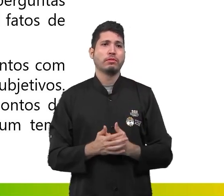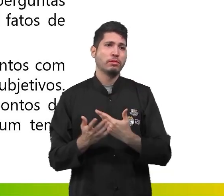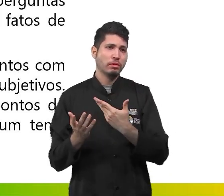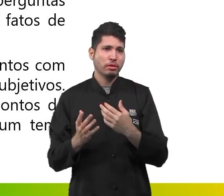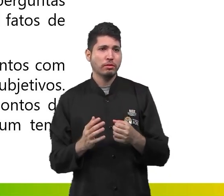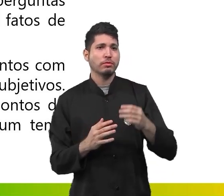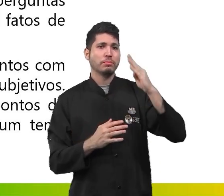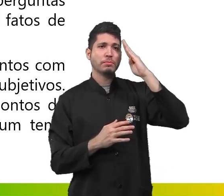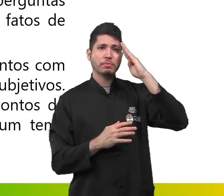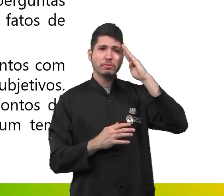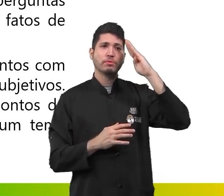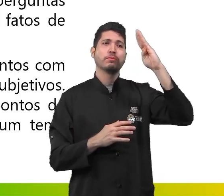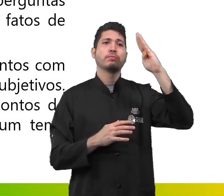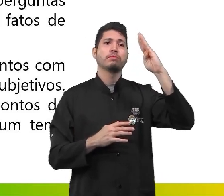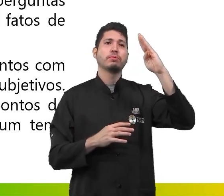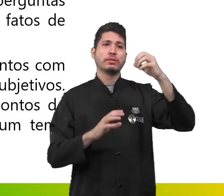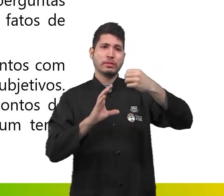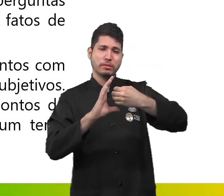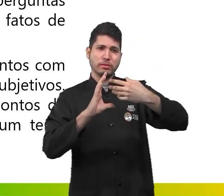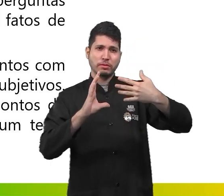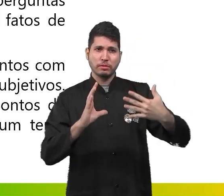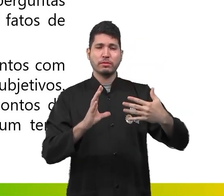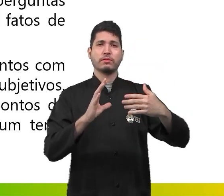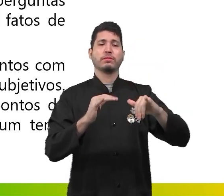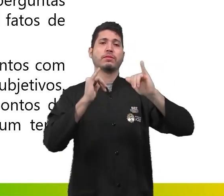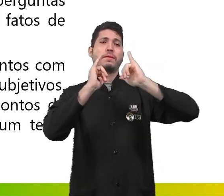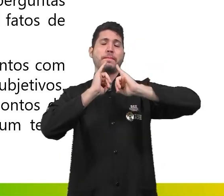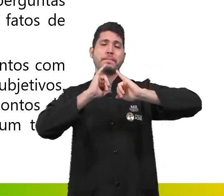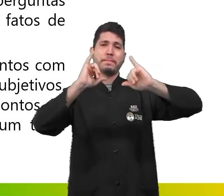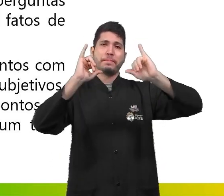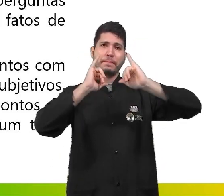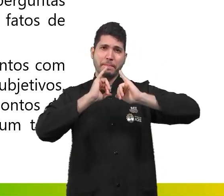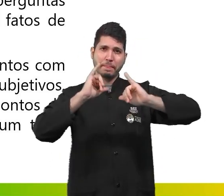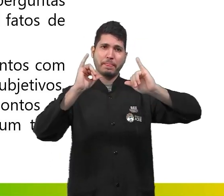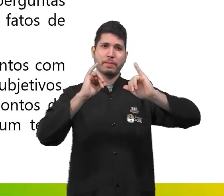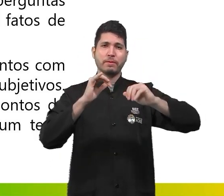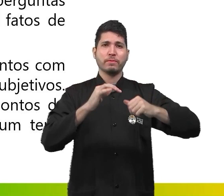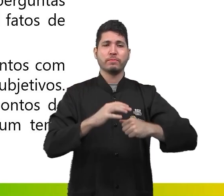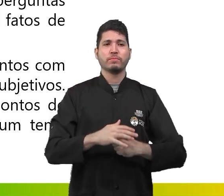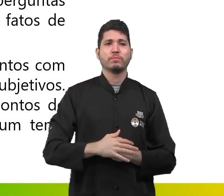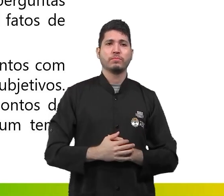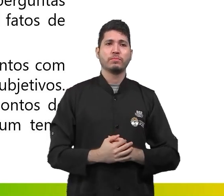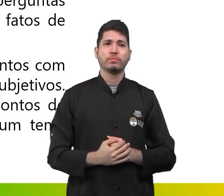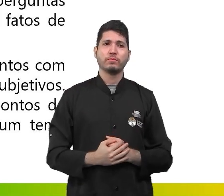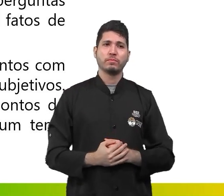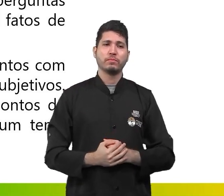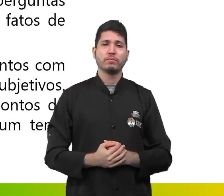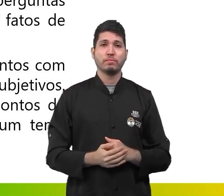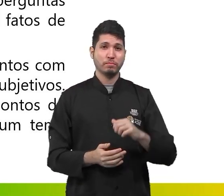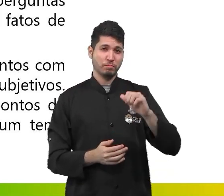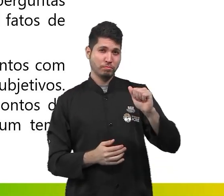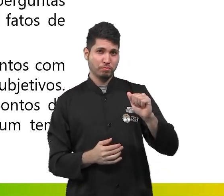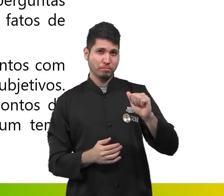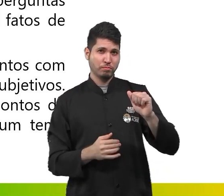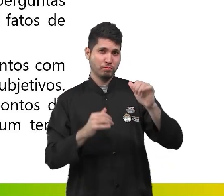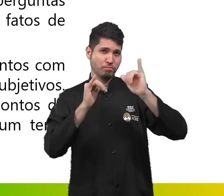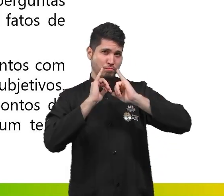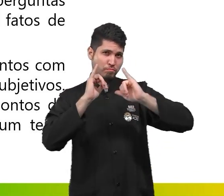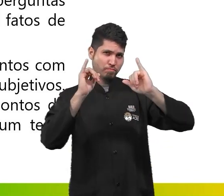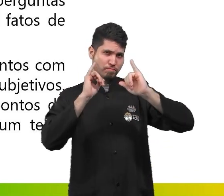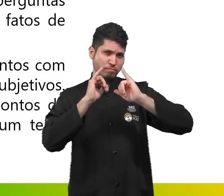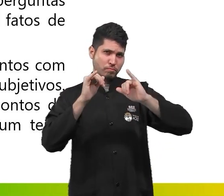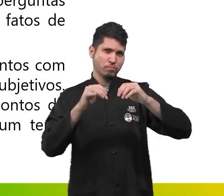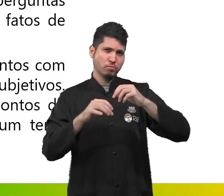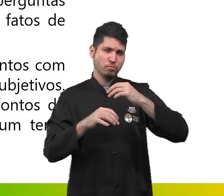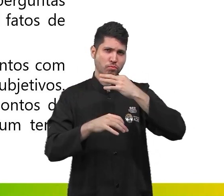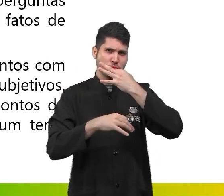características de quem? Da notícia. Então, vamos analisar. A notícia é um relato breve que